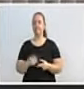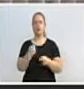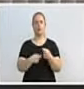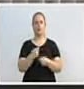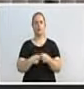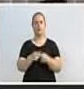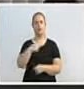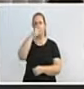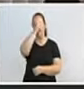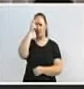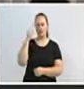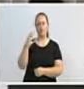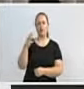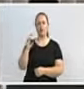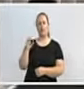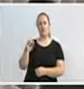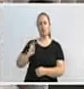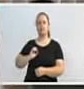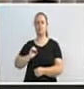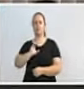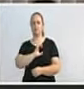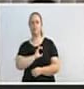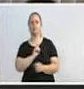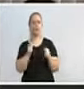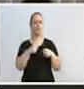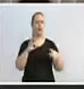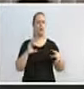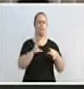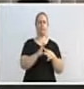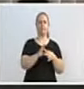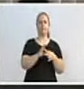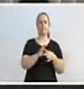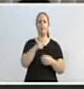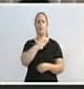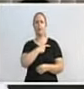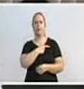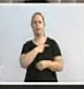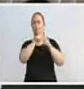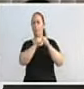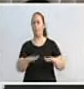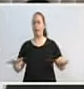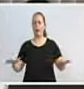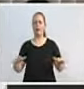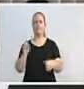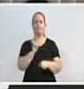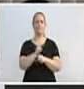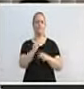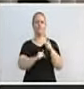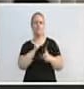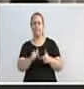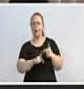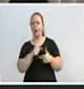cargos comissionados, toda a sua estrutura, a possibilidade de agregar partidos que distribuindo cargos. Então,